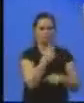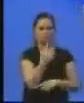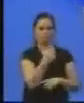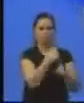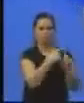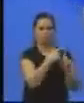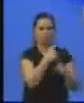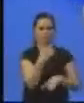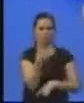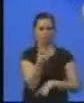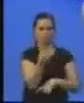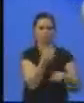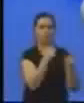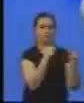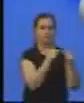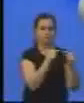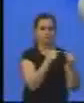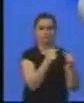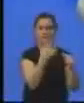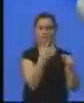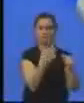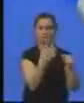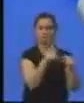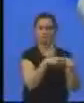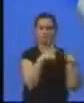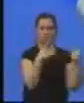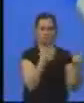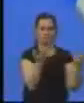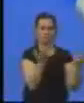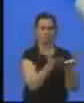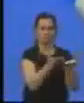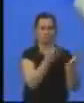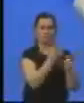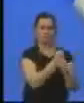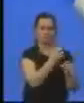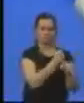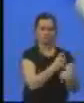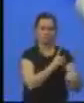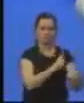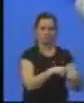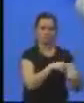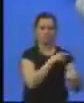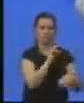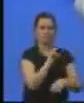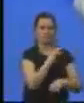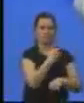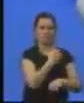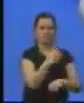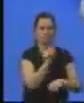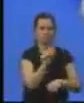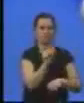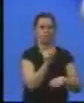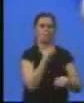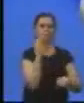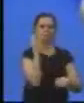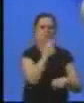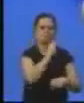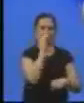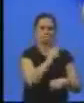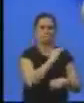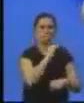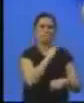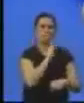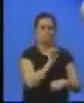mais 6. Isto dá 4. Portanto, no instante t igual a 1 segundo, a velocidade